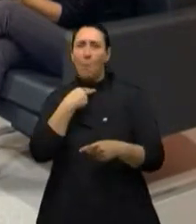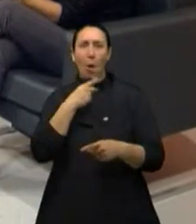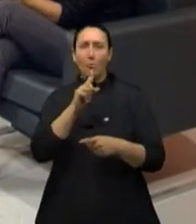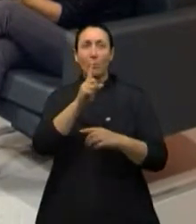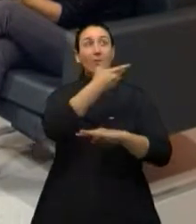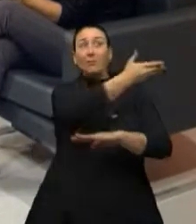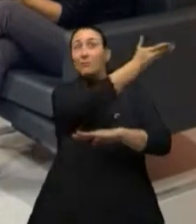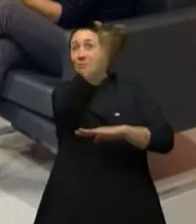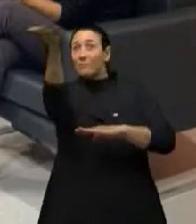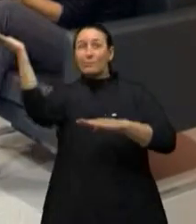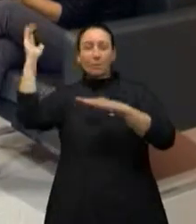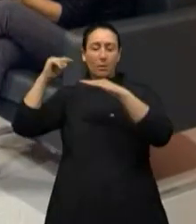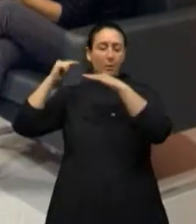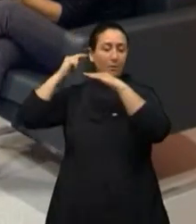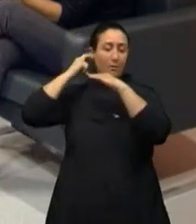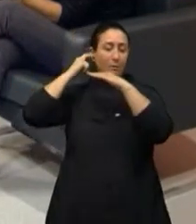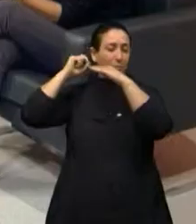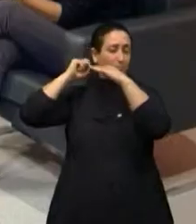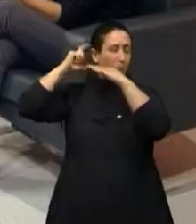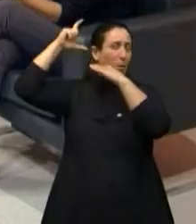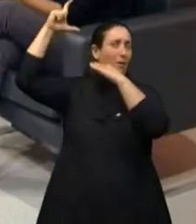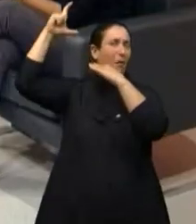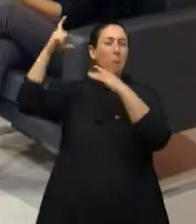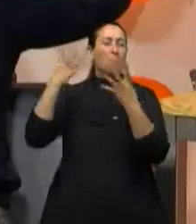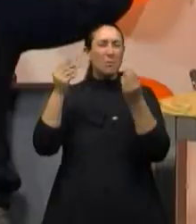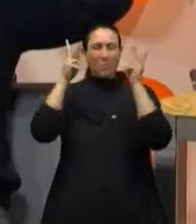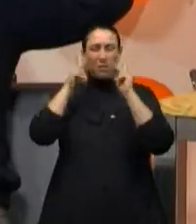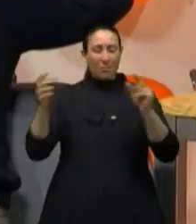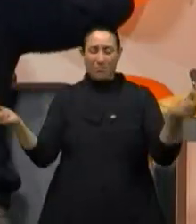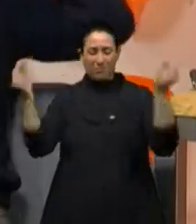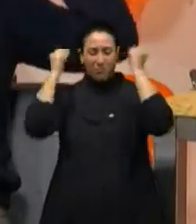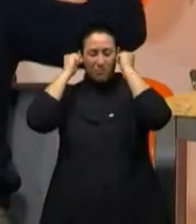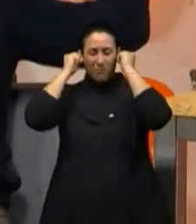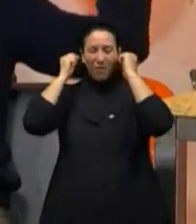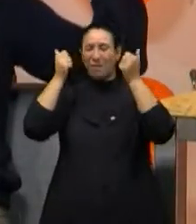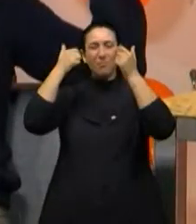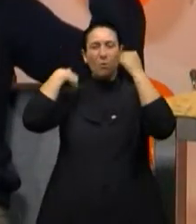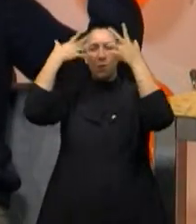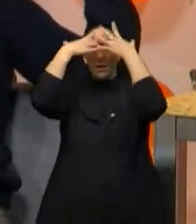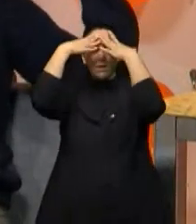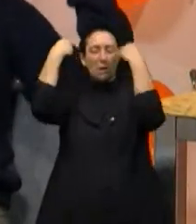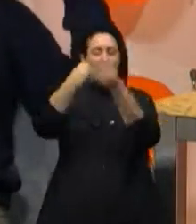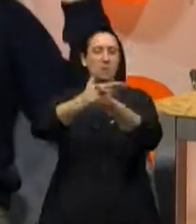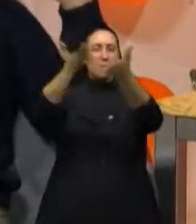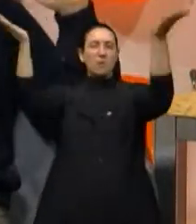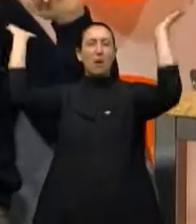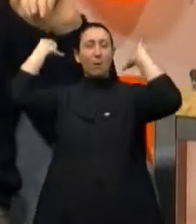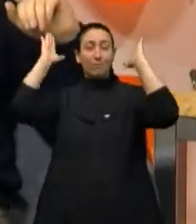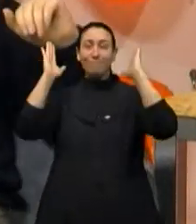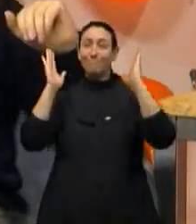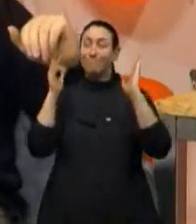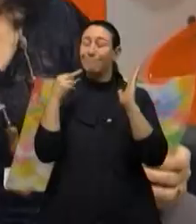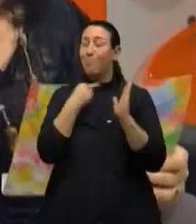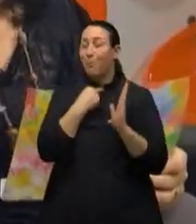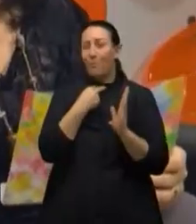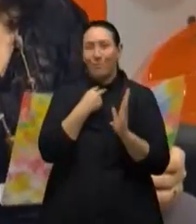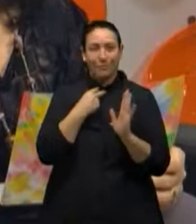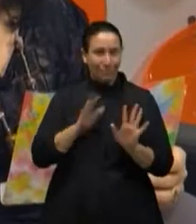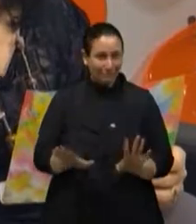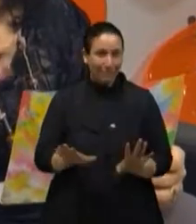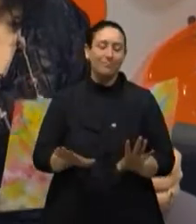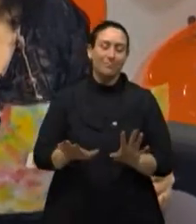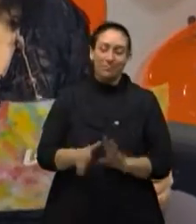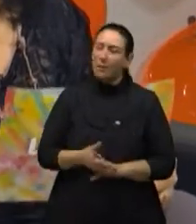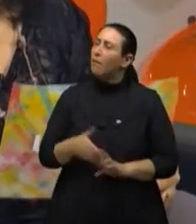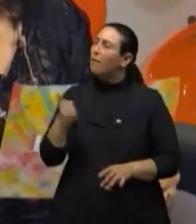o som ambiental que é o que as pessoas gostam de fazer bota o som no ouvido e esquece do mundo Claro não pode Claro bom mas aí